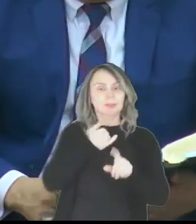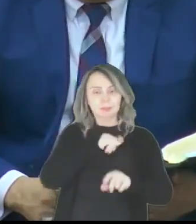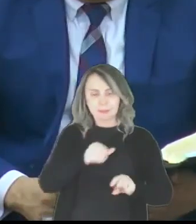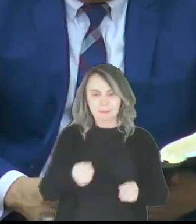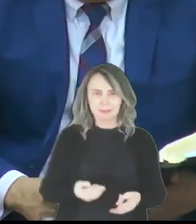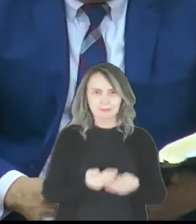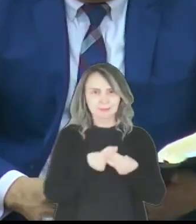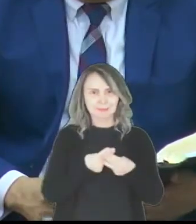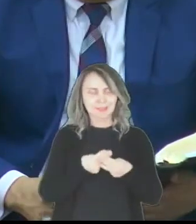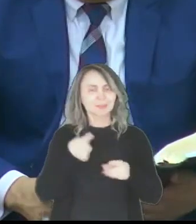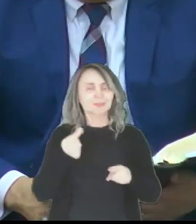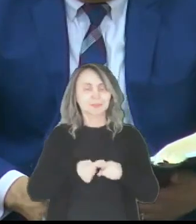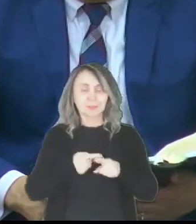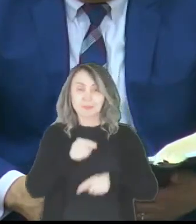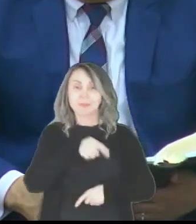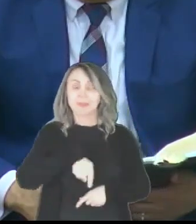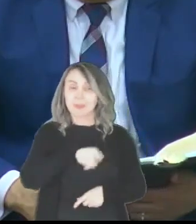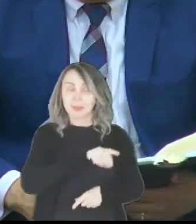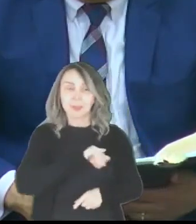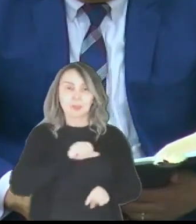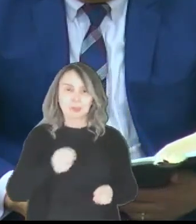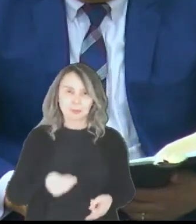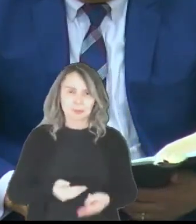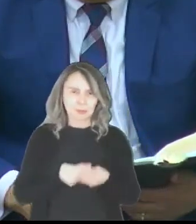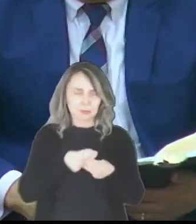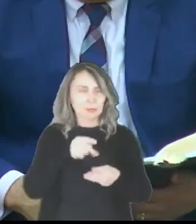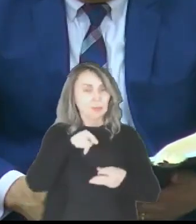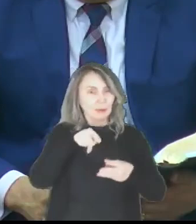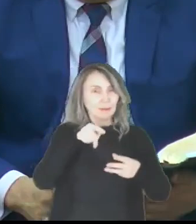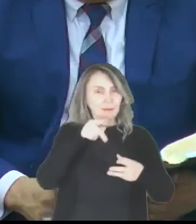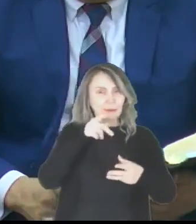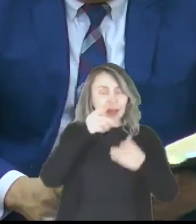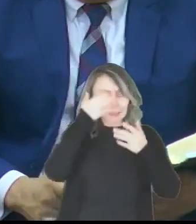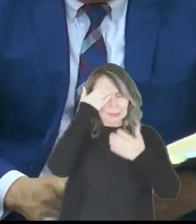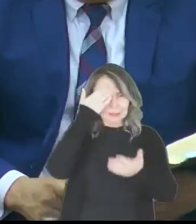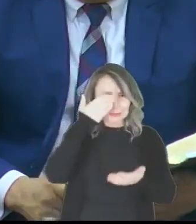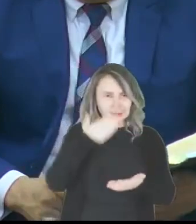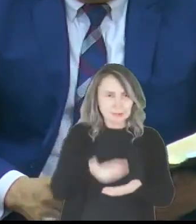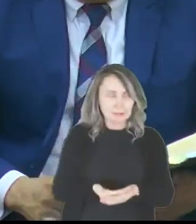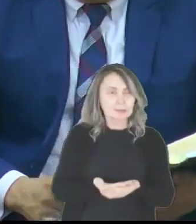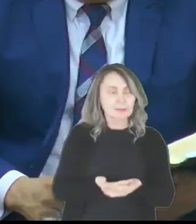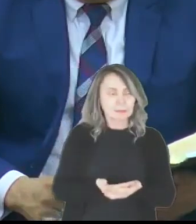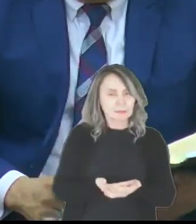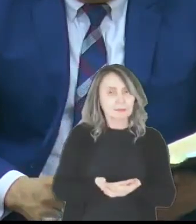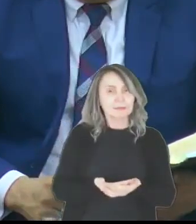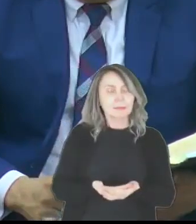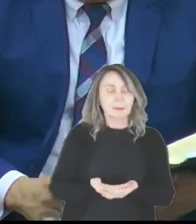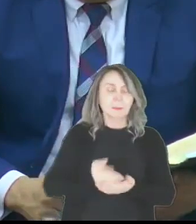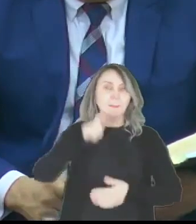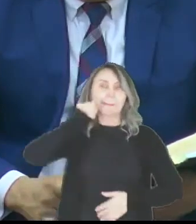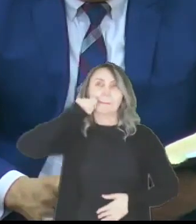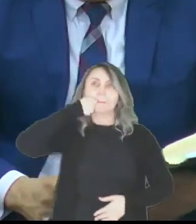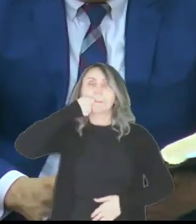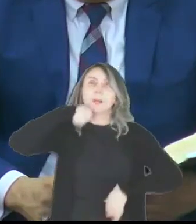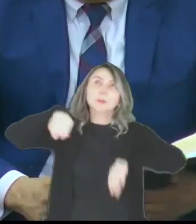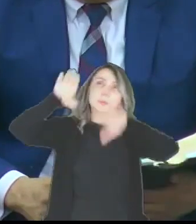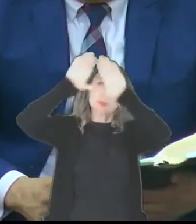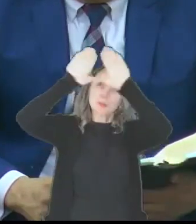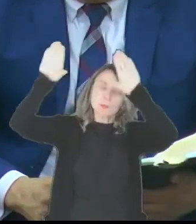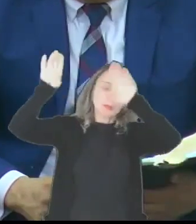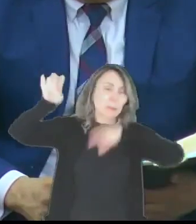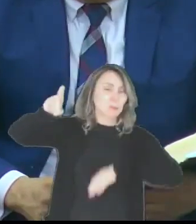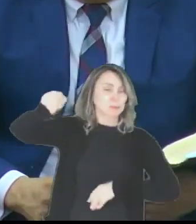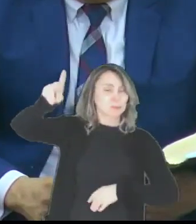os judeus, eles diziam que o pão que desceu do céu foi o pão do passado, foi o pão do maná